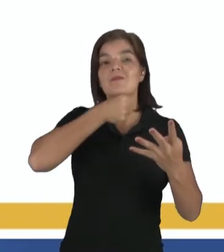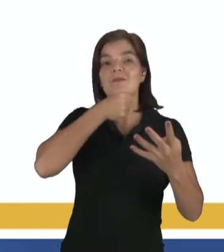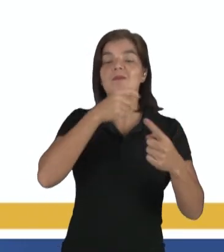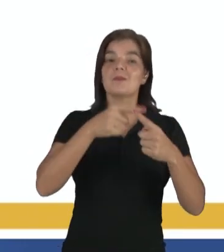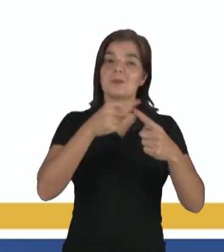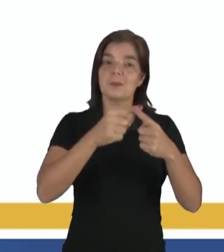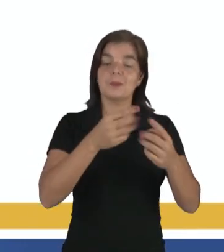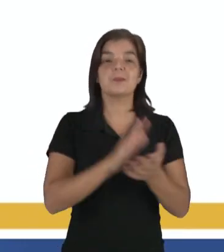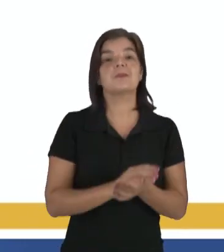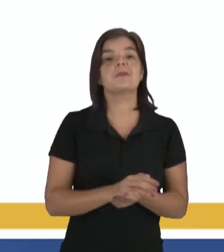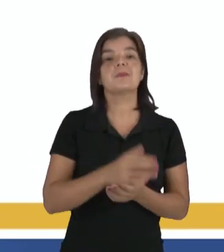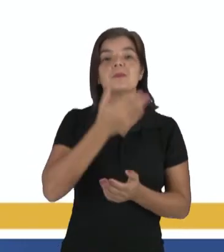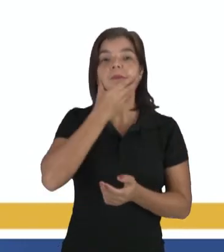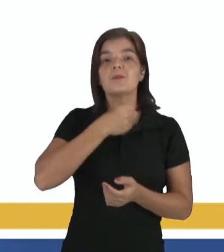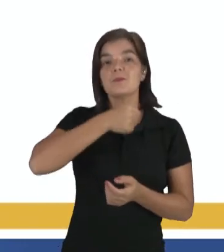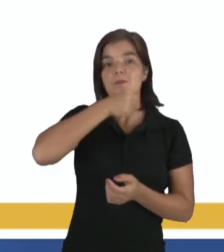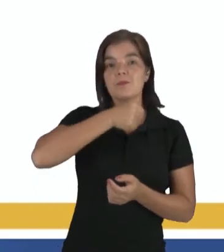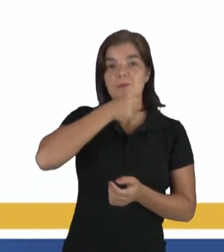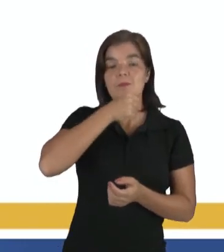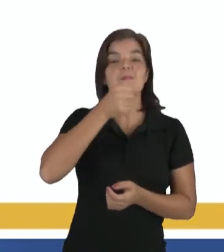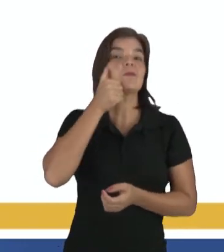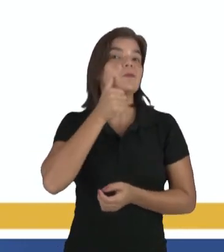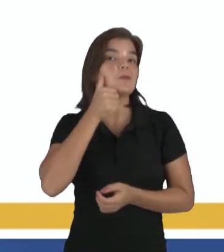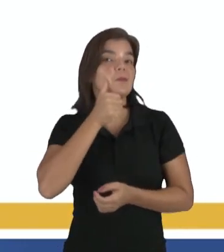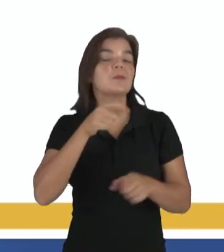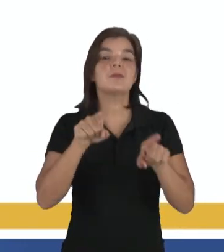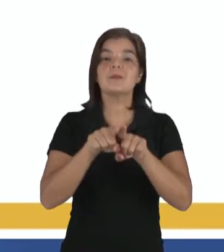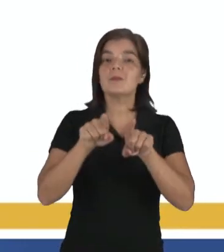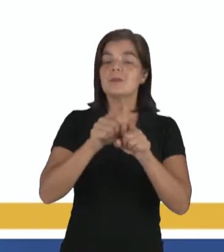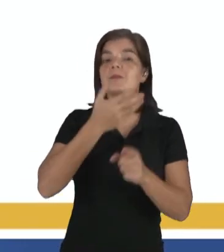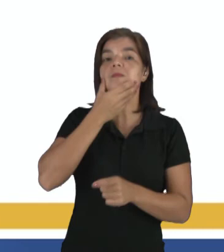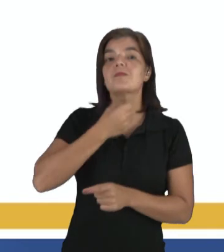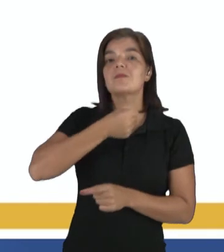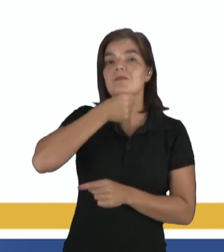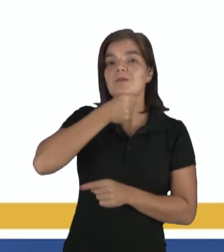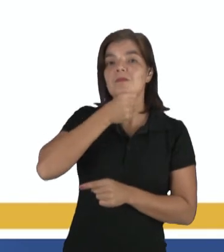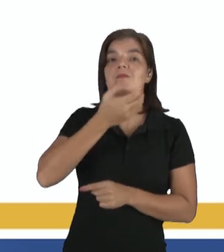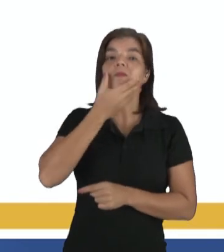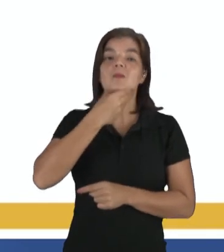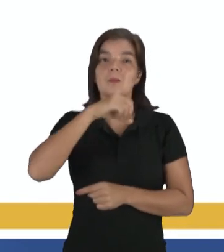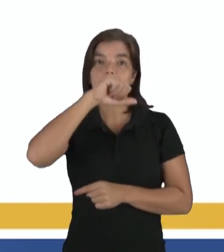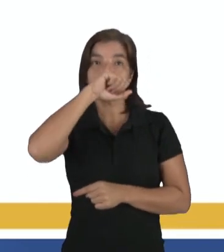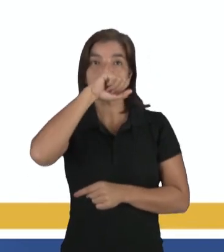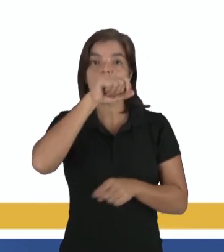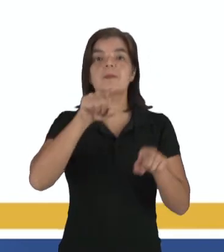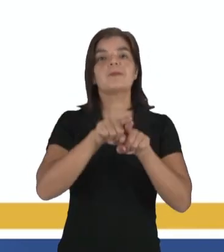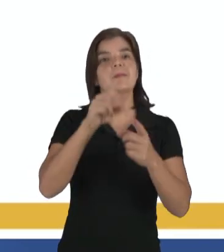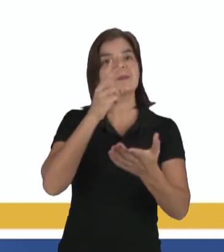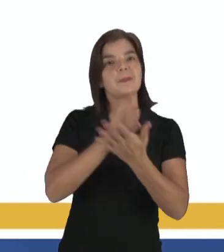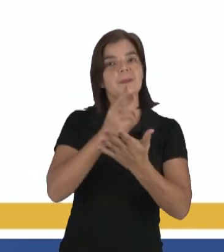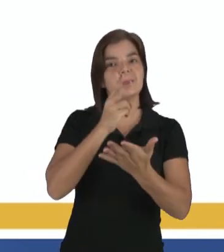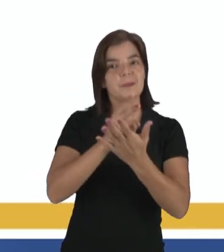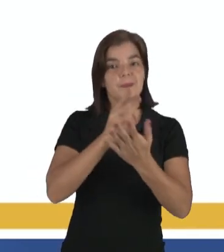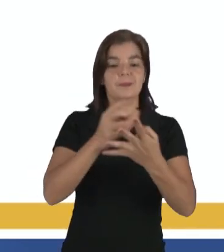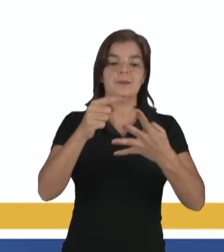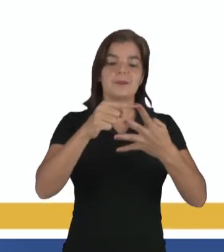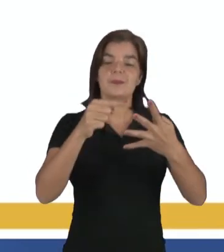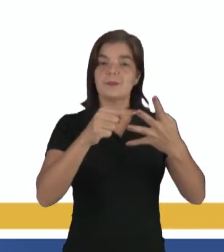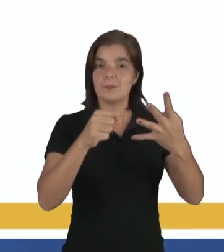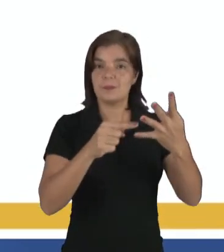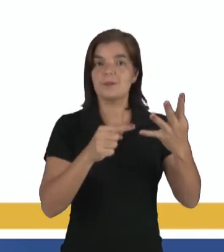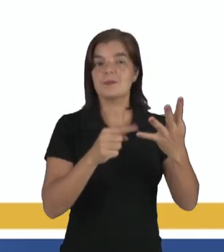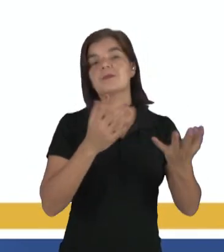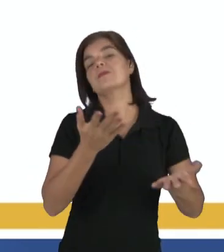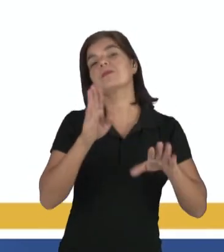porque você tem os seus avós por parte de mãe e tem os seus avós por parte de pai então a árvore vai ter sempre esses